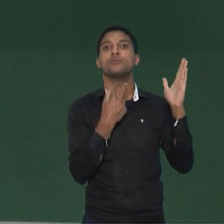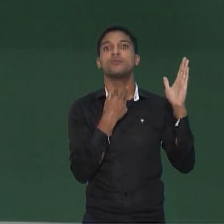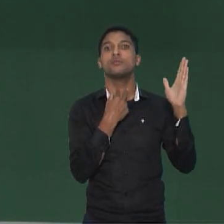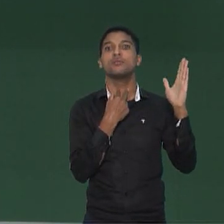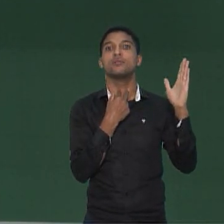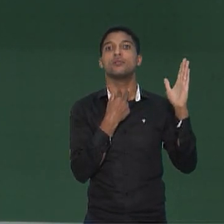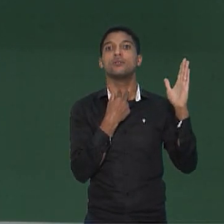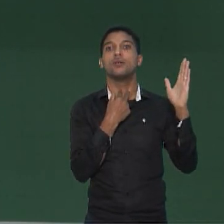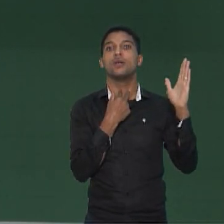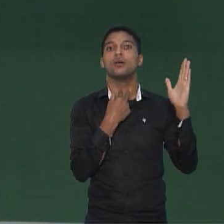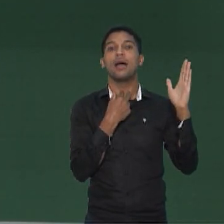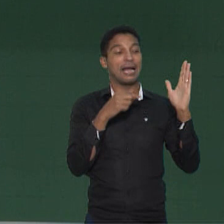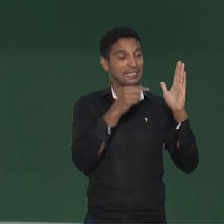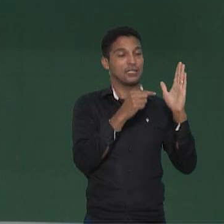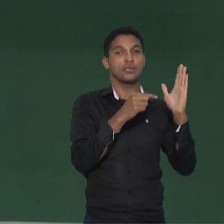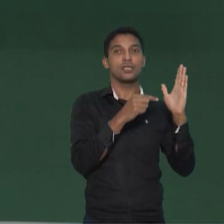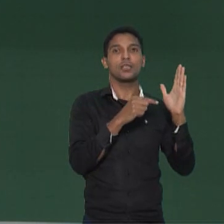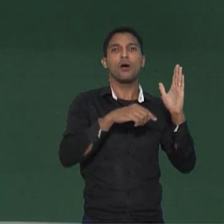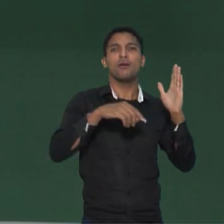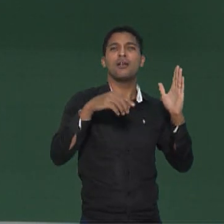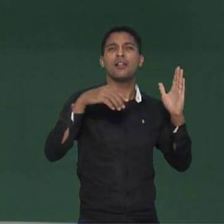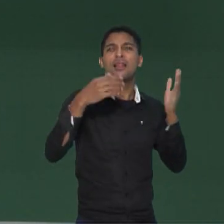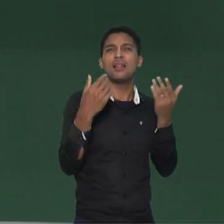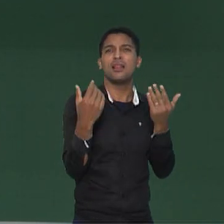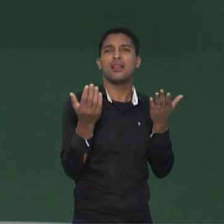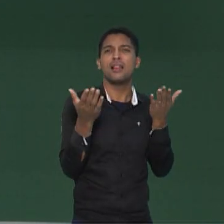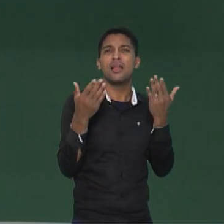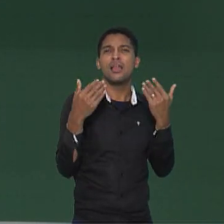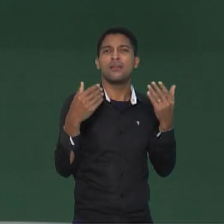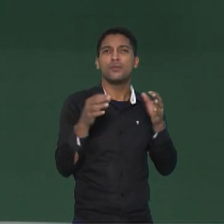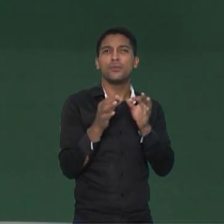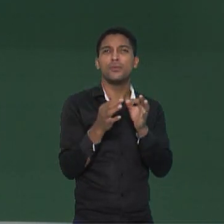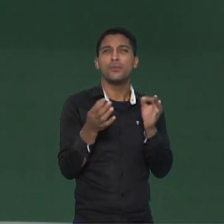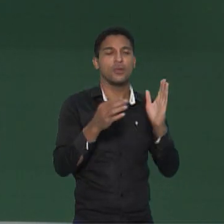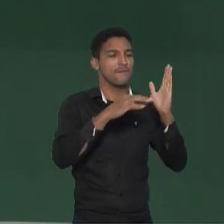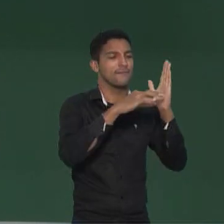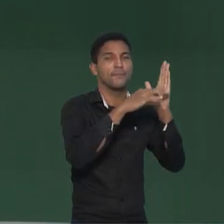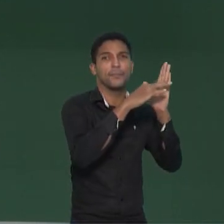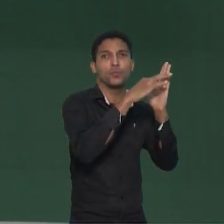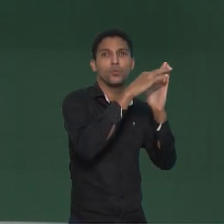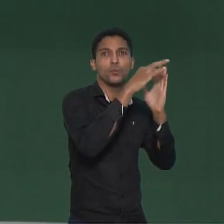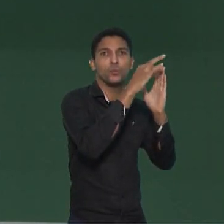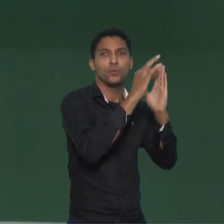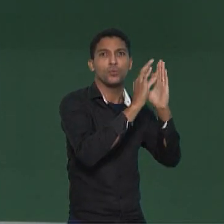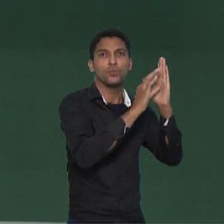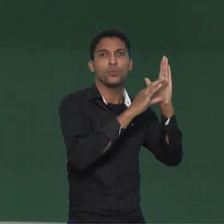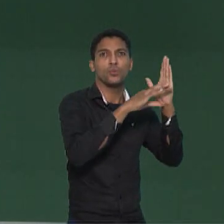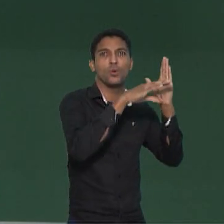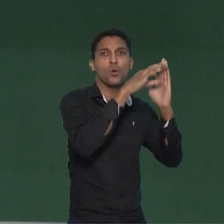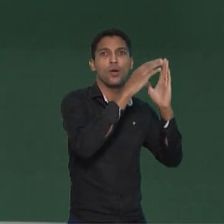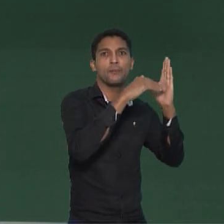usado espátula. Aqui não, aqui era para deixar o mais simples e sutil possível para aquilo, tá?